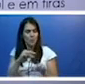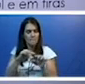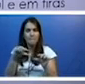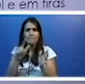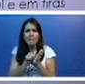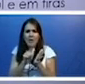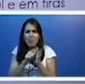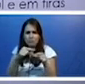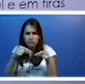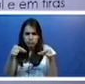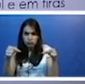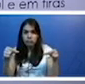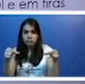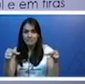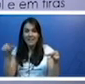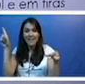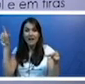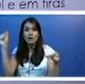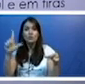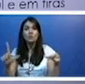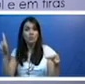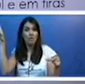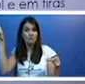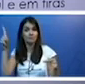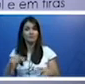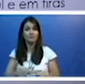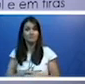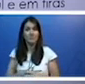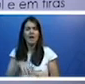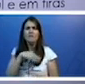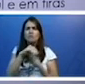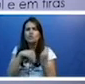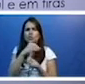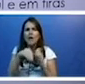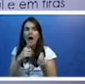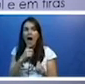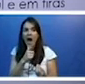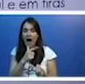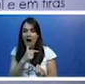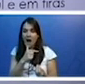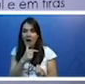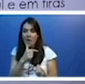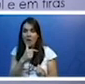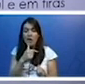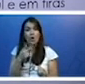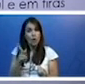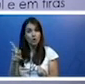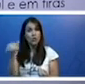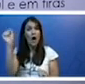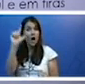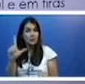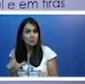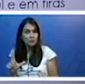nós temos o papel de tornassol azul, né? Quando ele está misturado na água, se ele permanecer